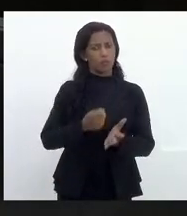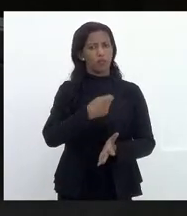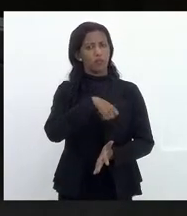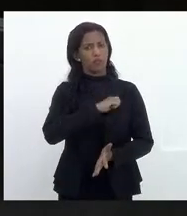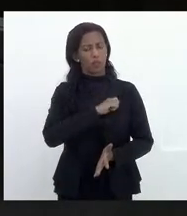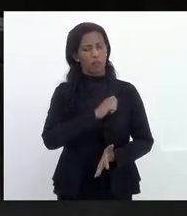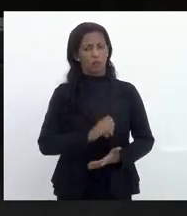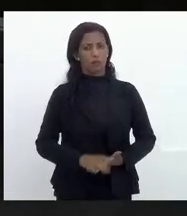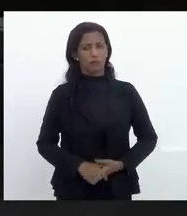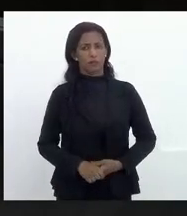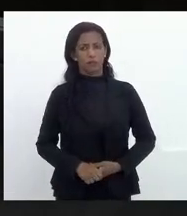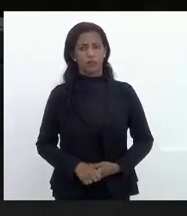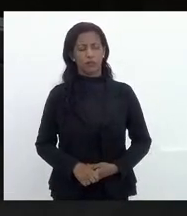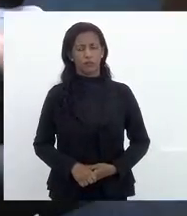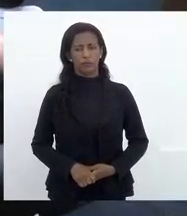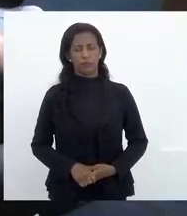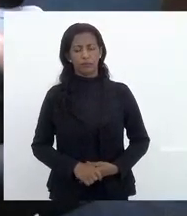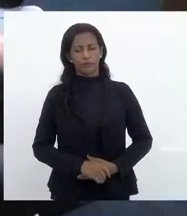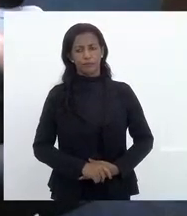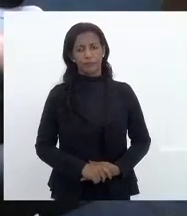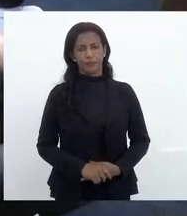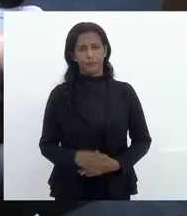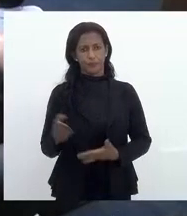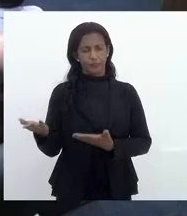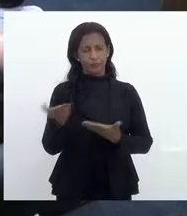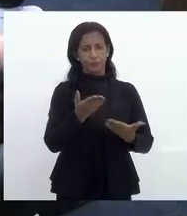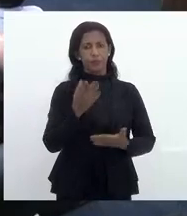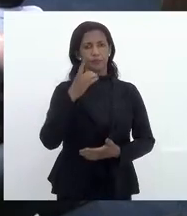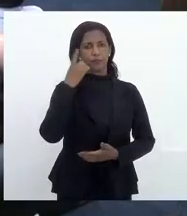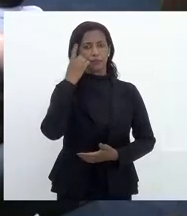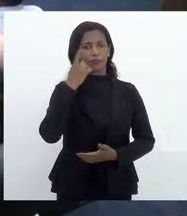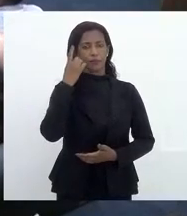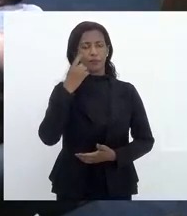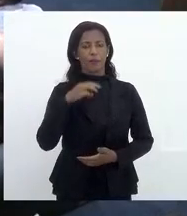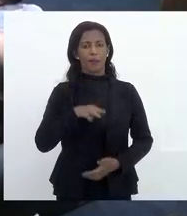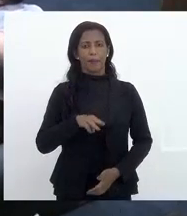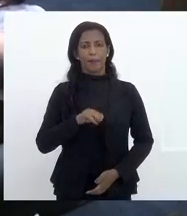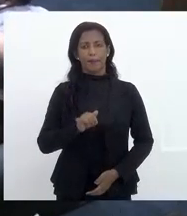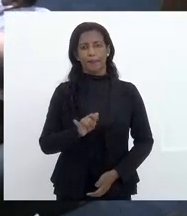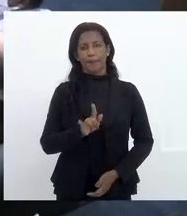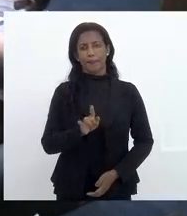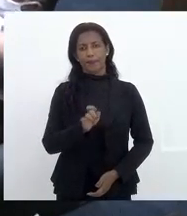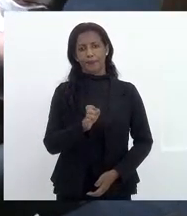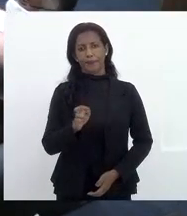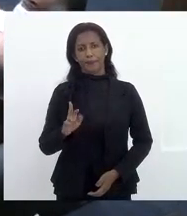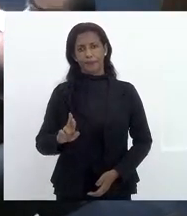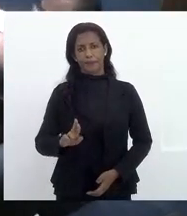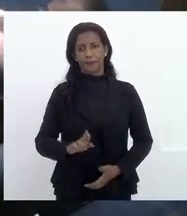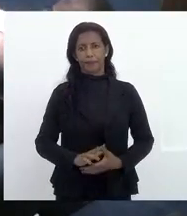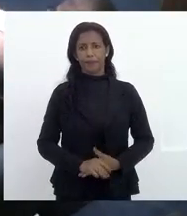fiscal passar a palavra para o Deputado Marcus Miller